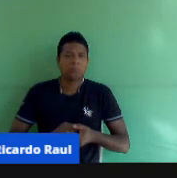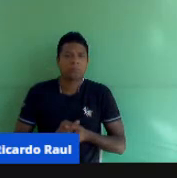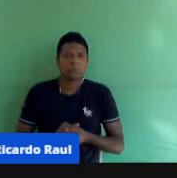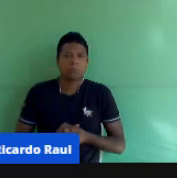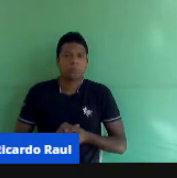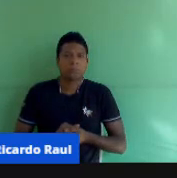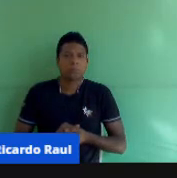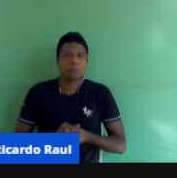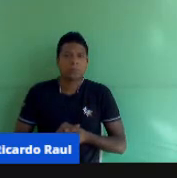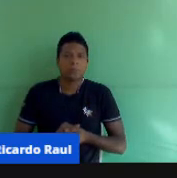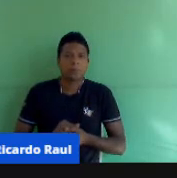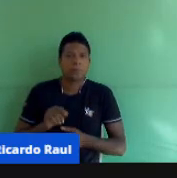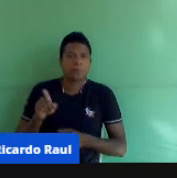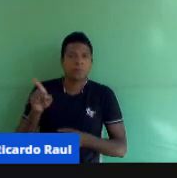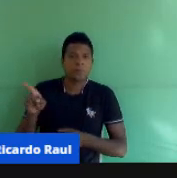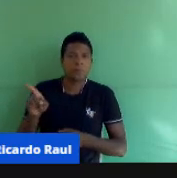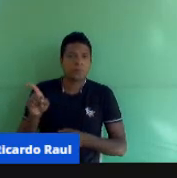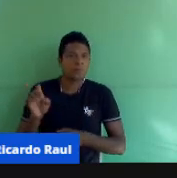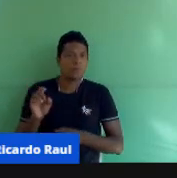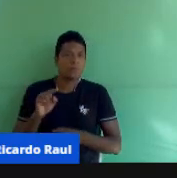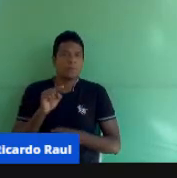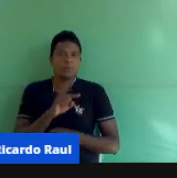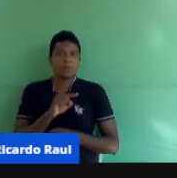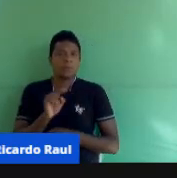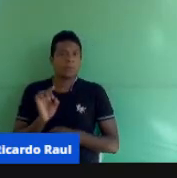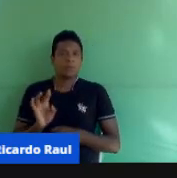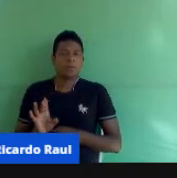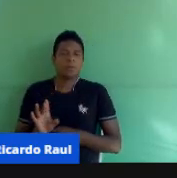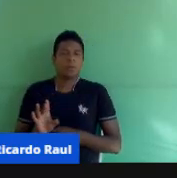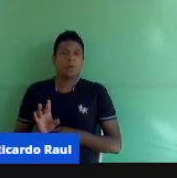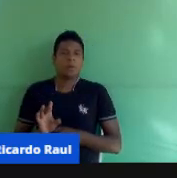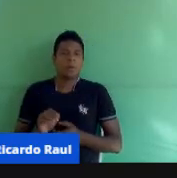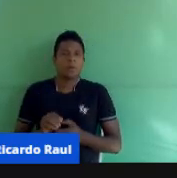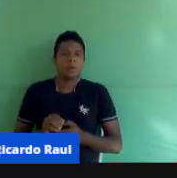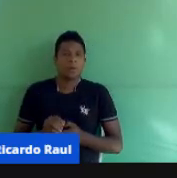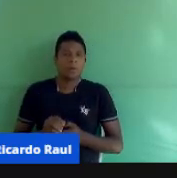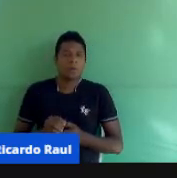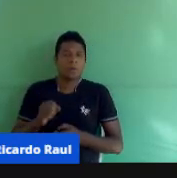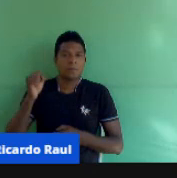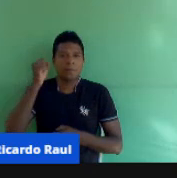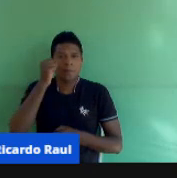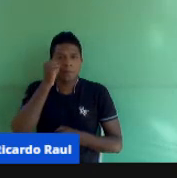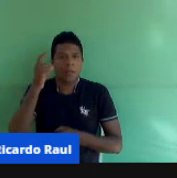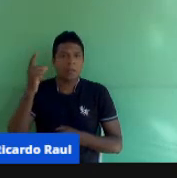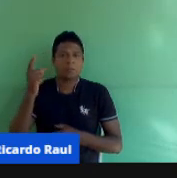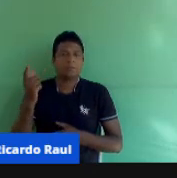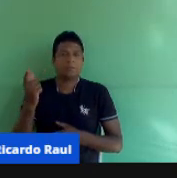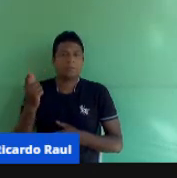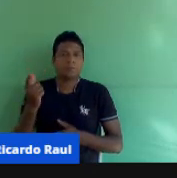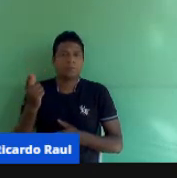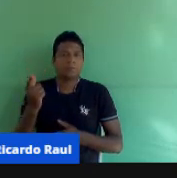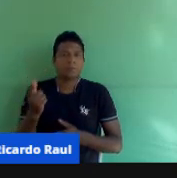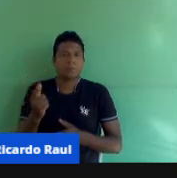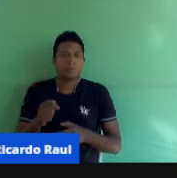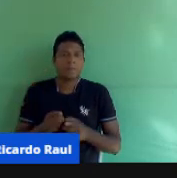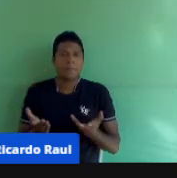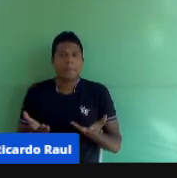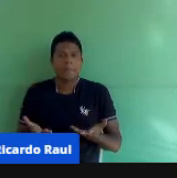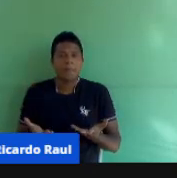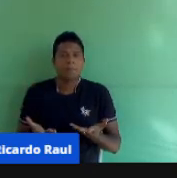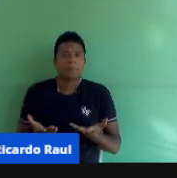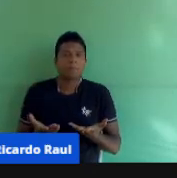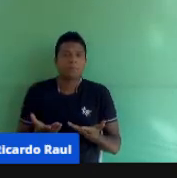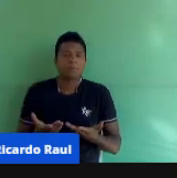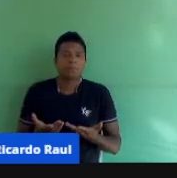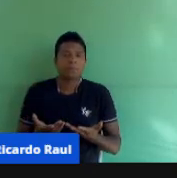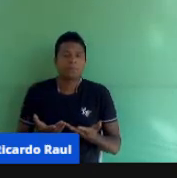quer dizer que ele, por si só, desperte essa potência que ele tem. Ou seja,